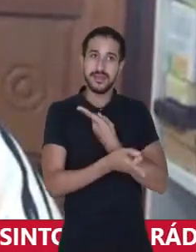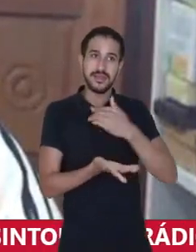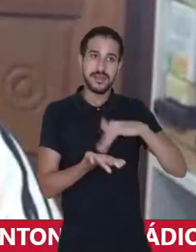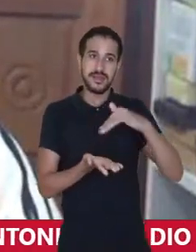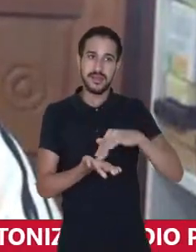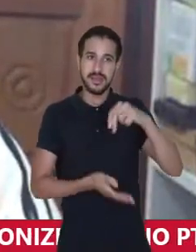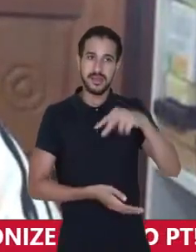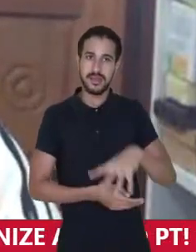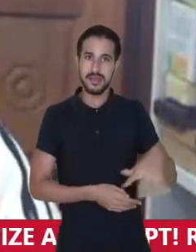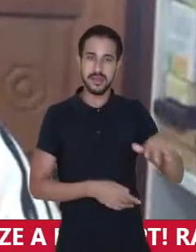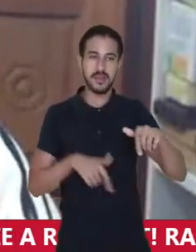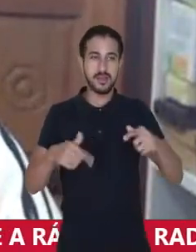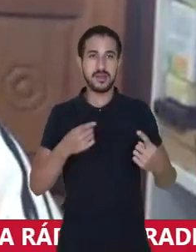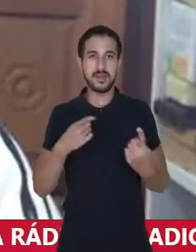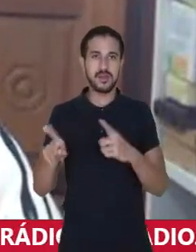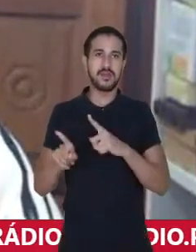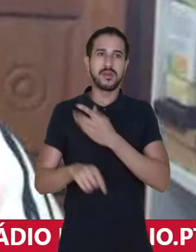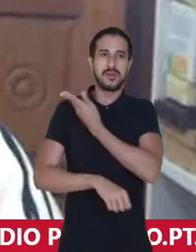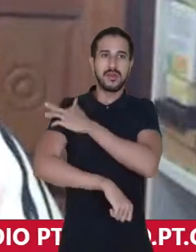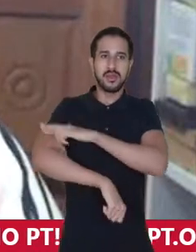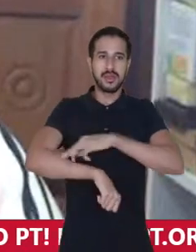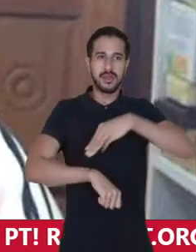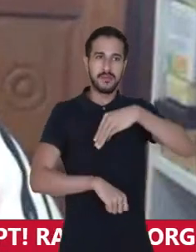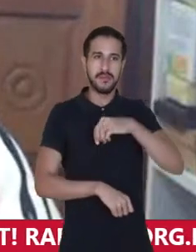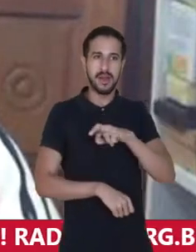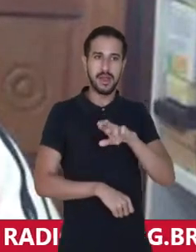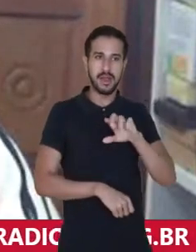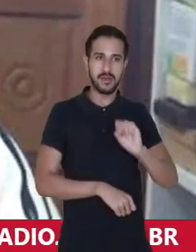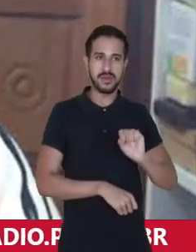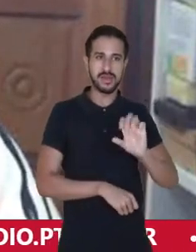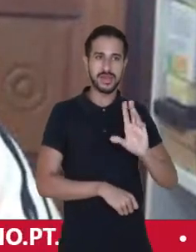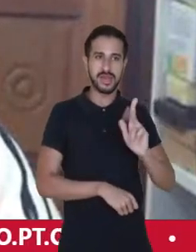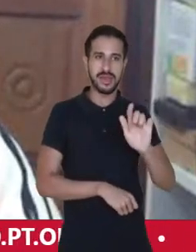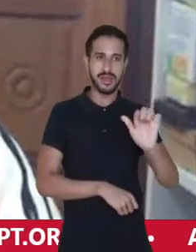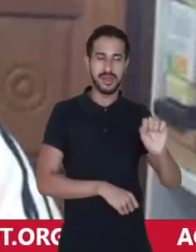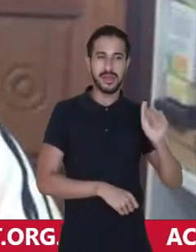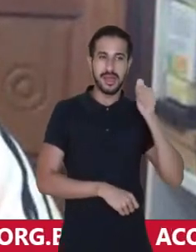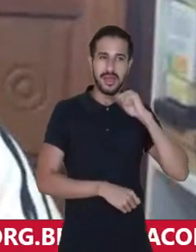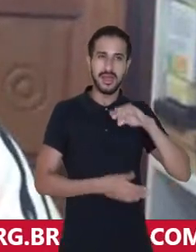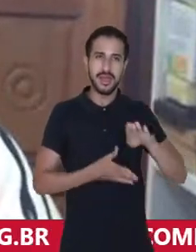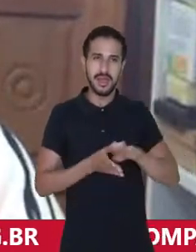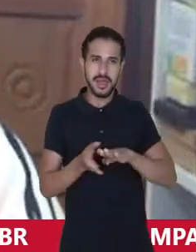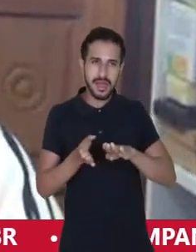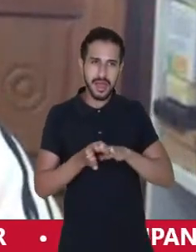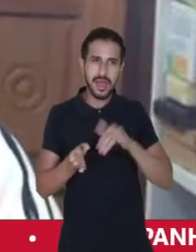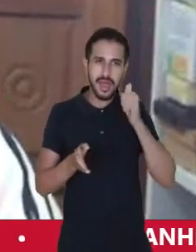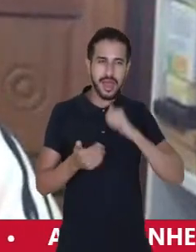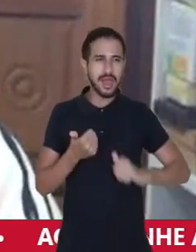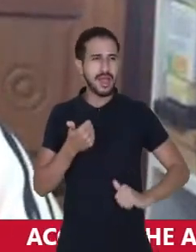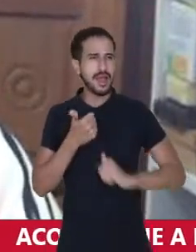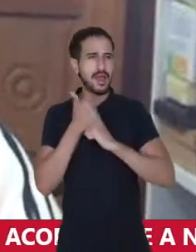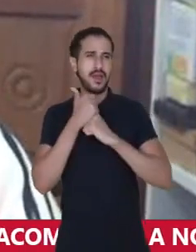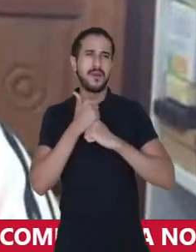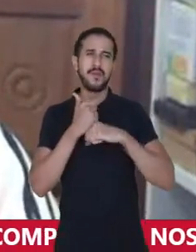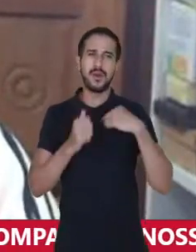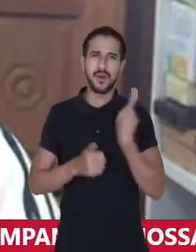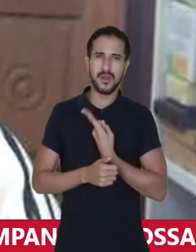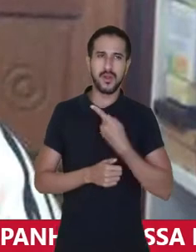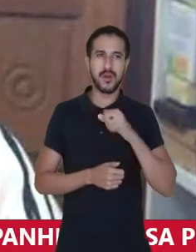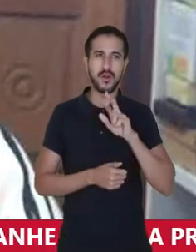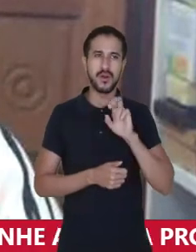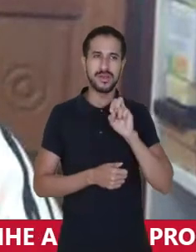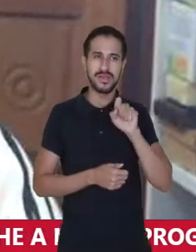secretário nacional de combate ao racismo do PT, Martins das Chagas, e a sua assessora e que nos dá todo o apoio, a